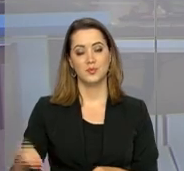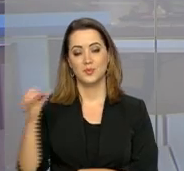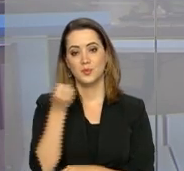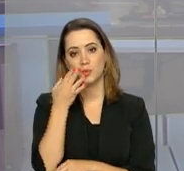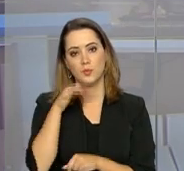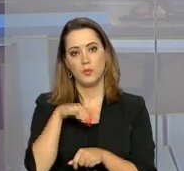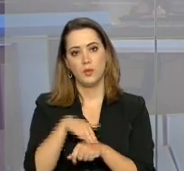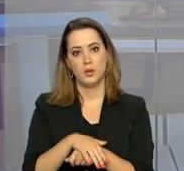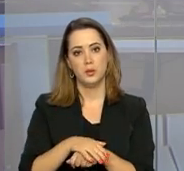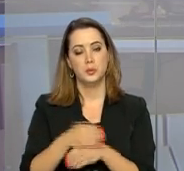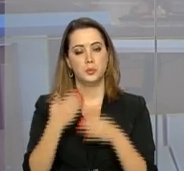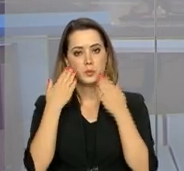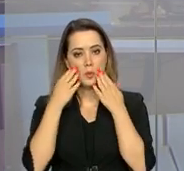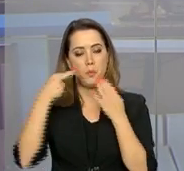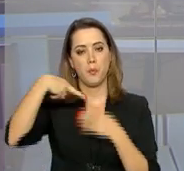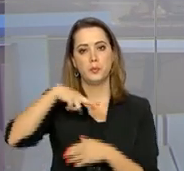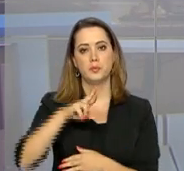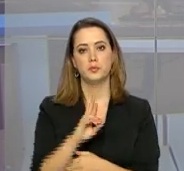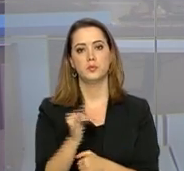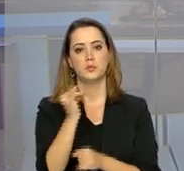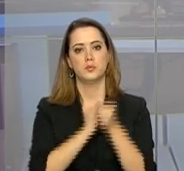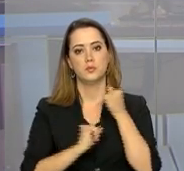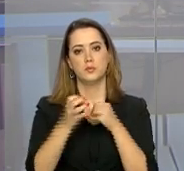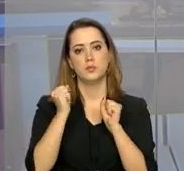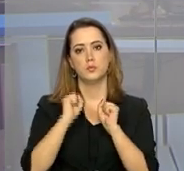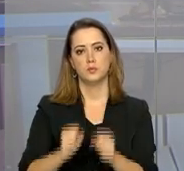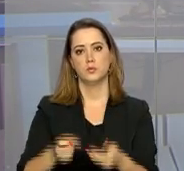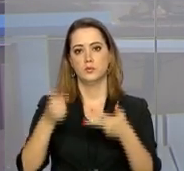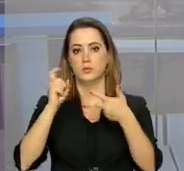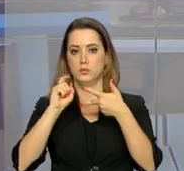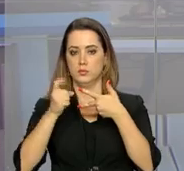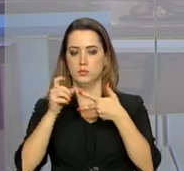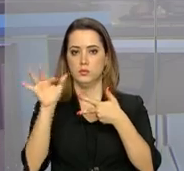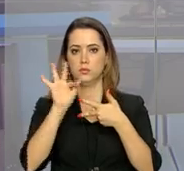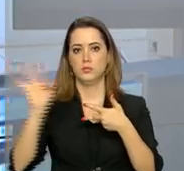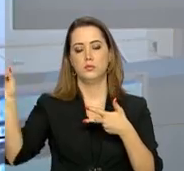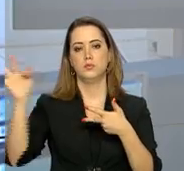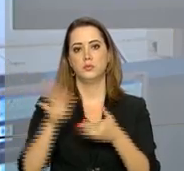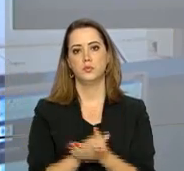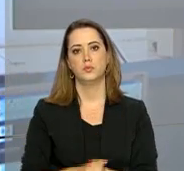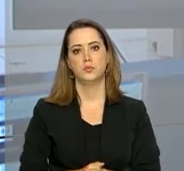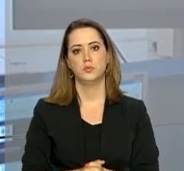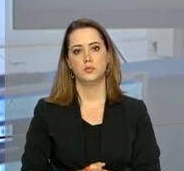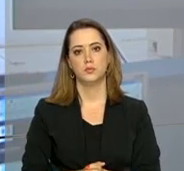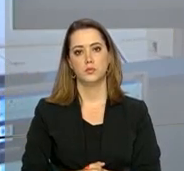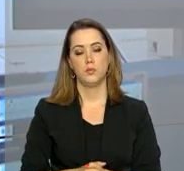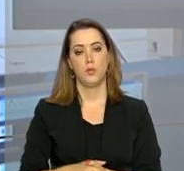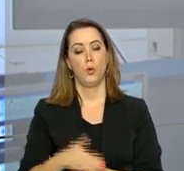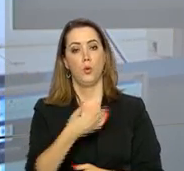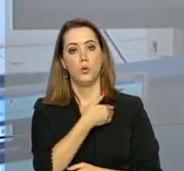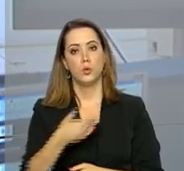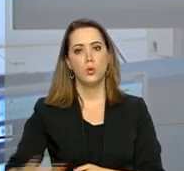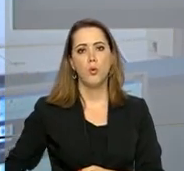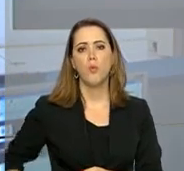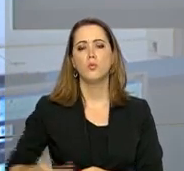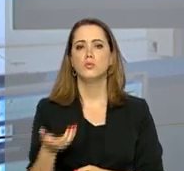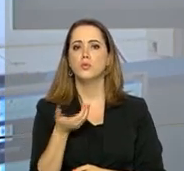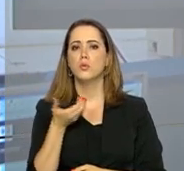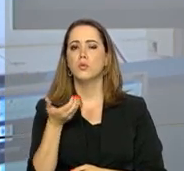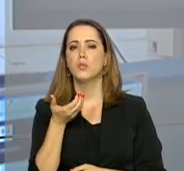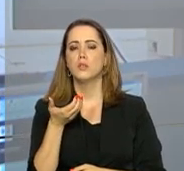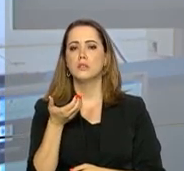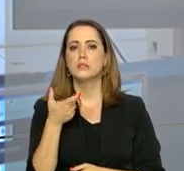Olá, boa noite. O repórter NBR está no ar com as notícias do Poder Executivo Federal. O governo quer um salário mínimo